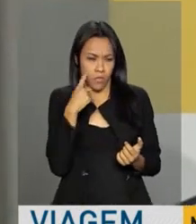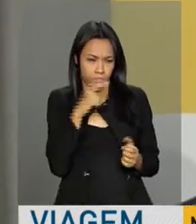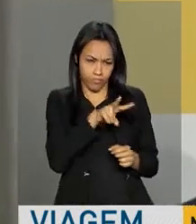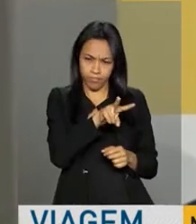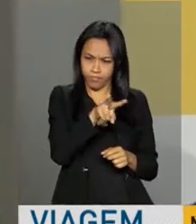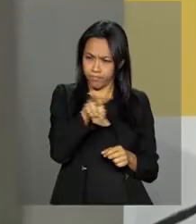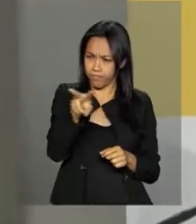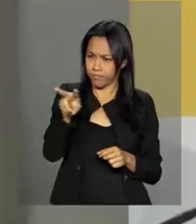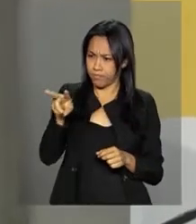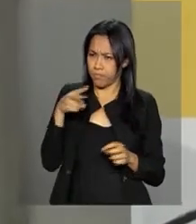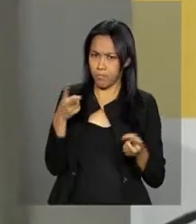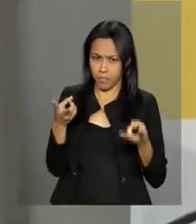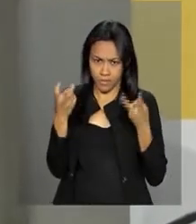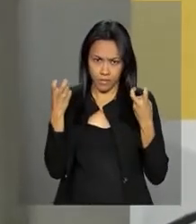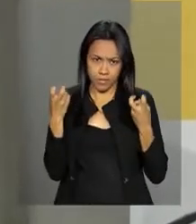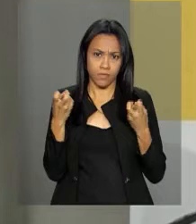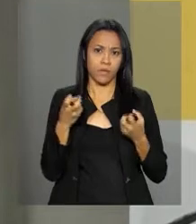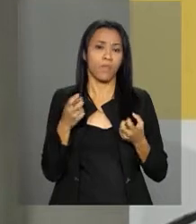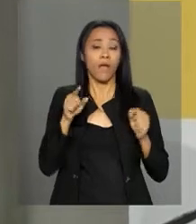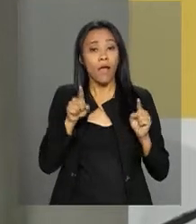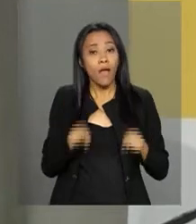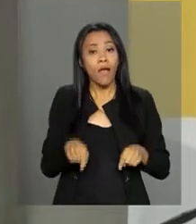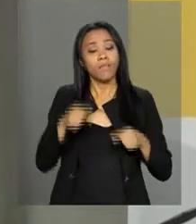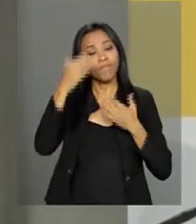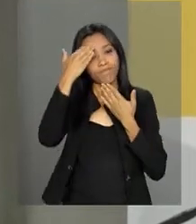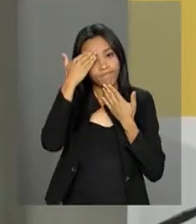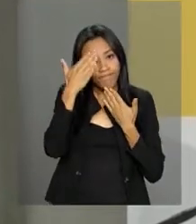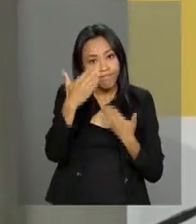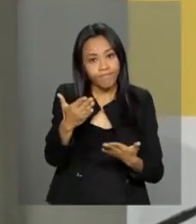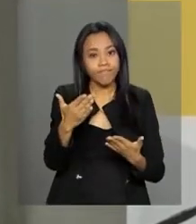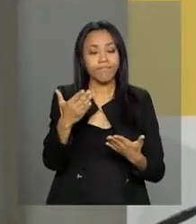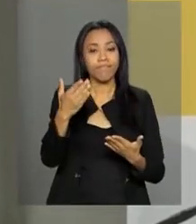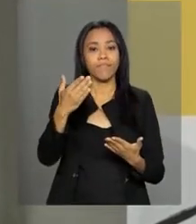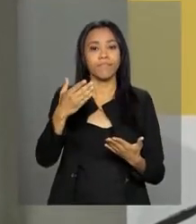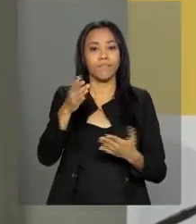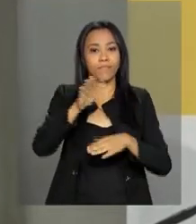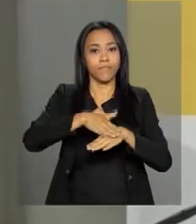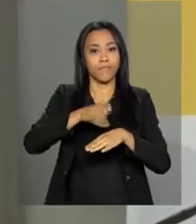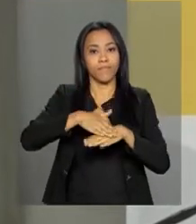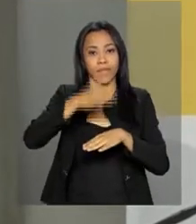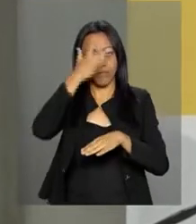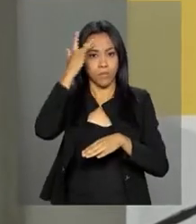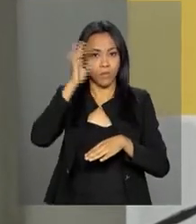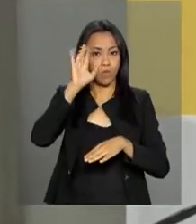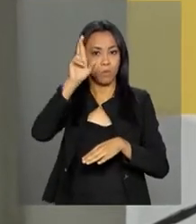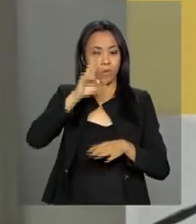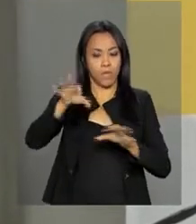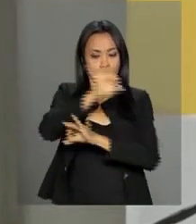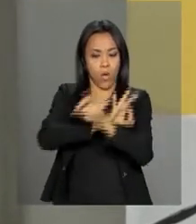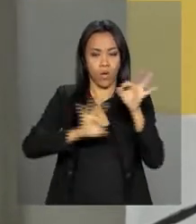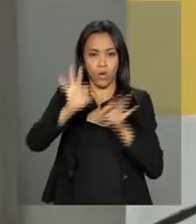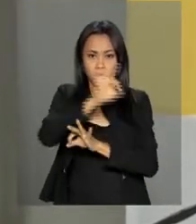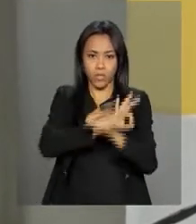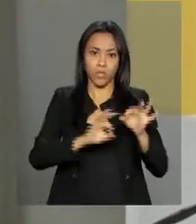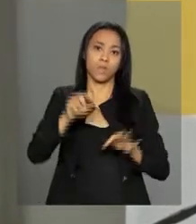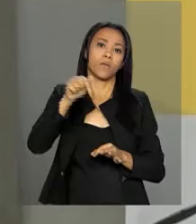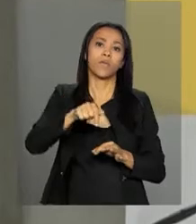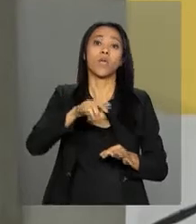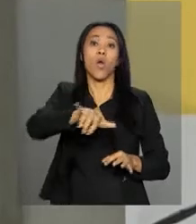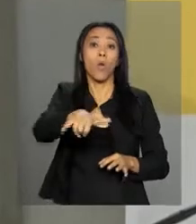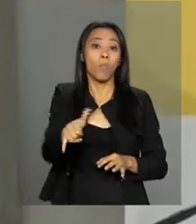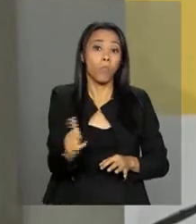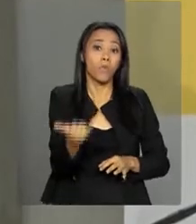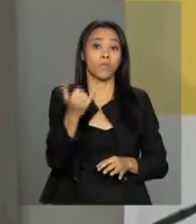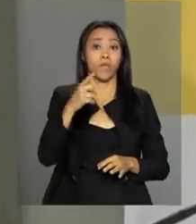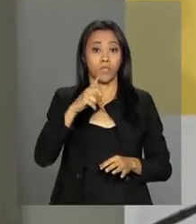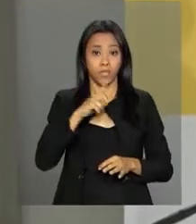e devo fazer é agradecer aos organizadores deste evento é a oportunidade que estamos tendo